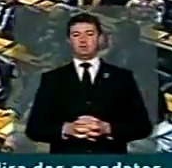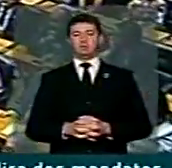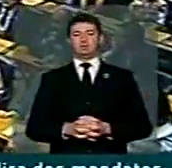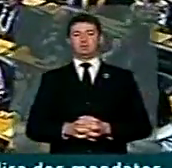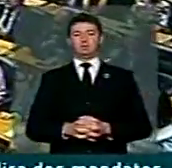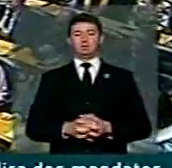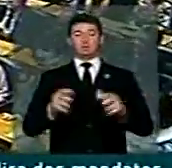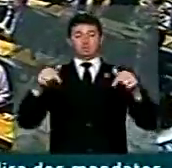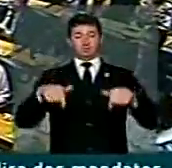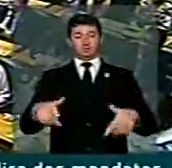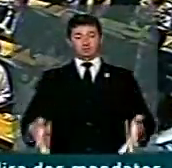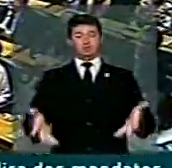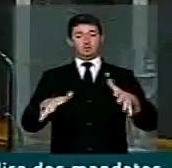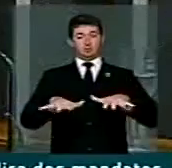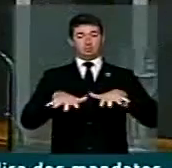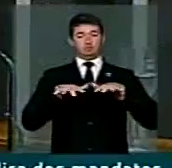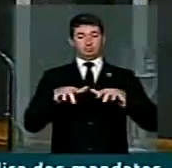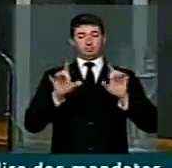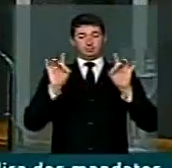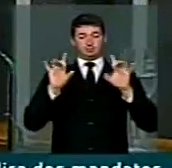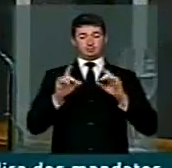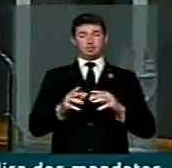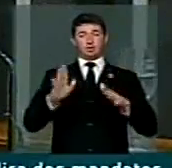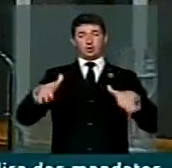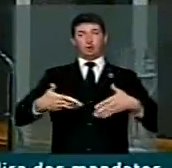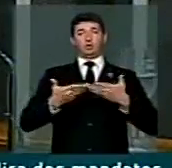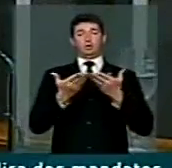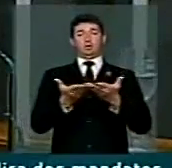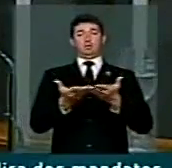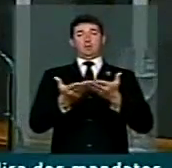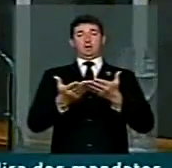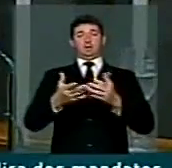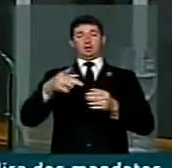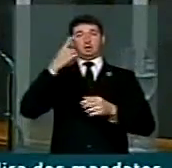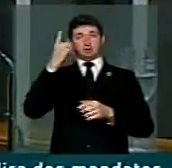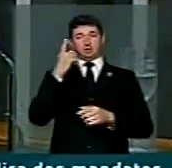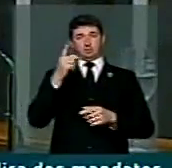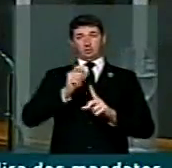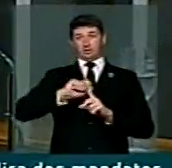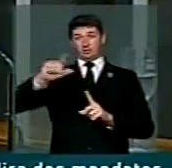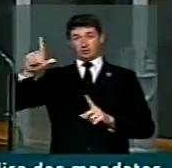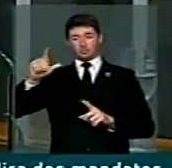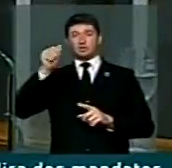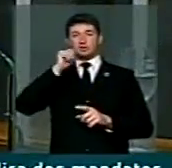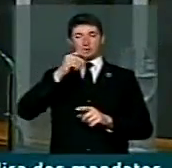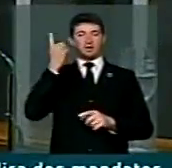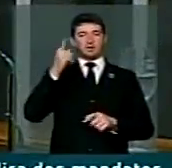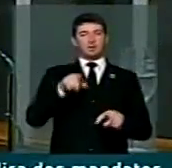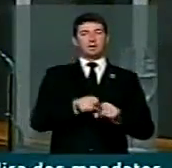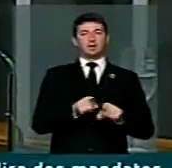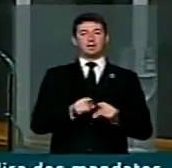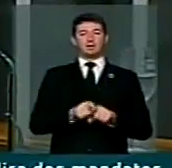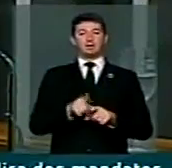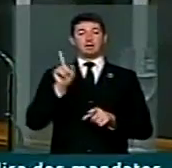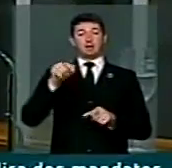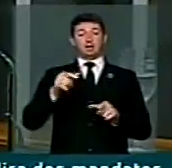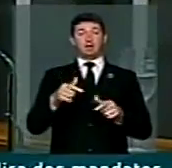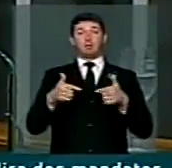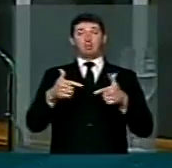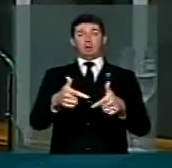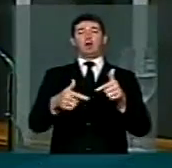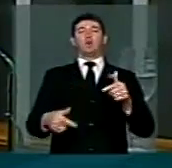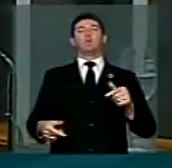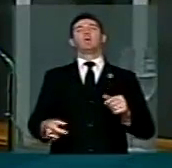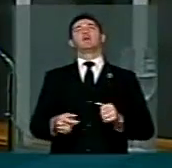Esta sessão solene, em homenagem aos deputados cassados e às deputadas cassadas, é uma iniciativa